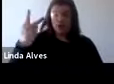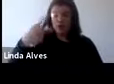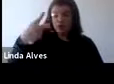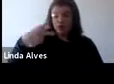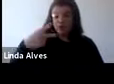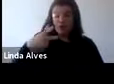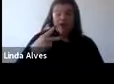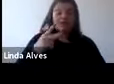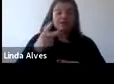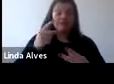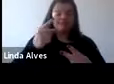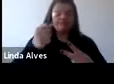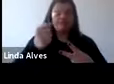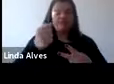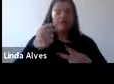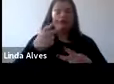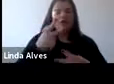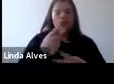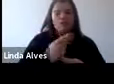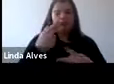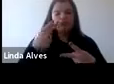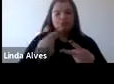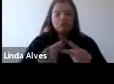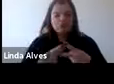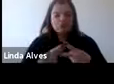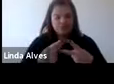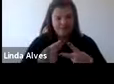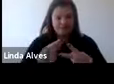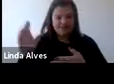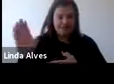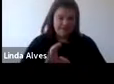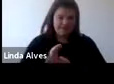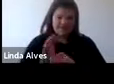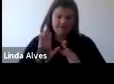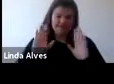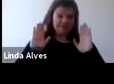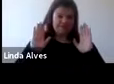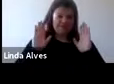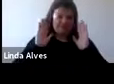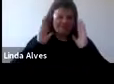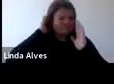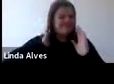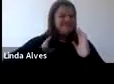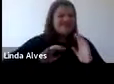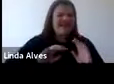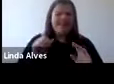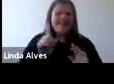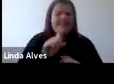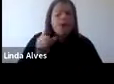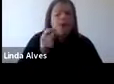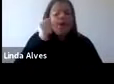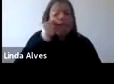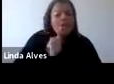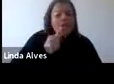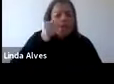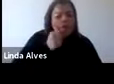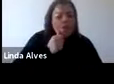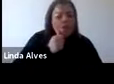auxílio, isso é uma violação do auxílio. Não é verdade. As mulheres